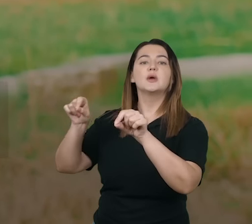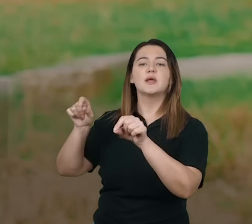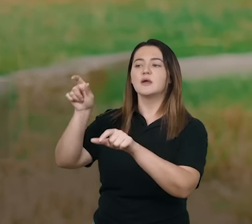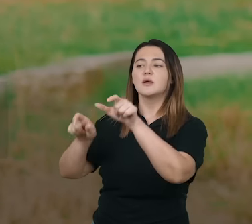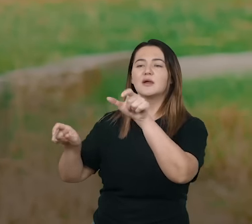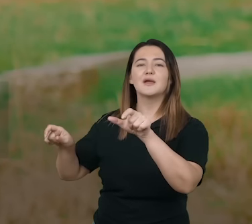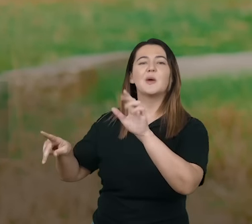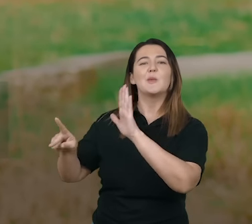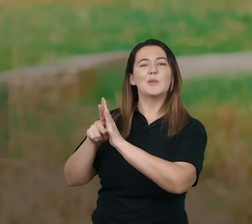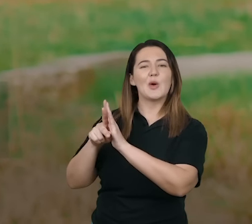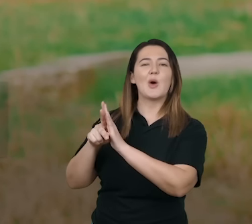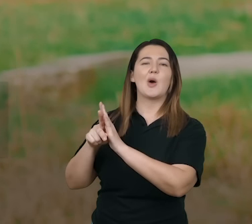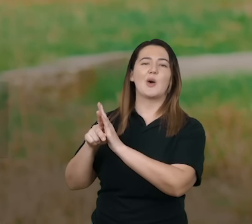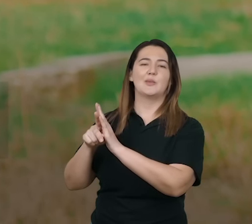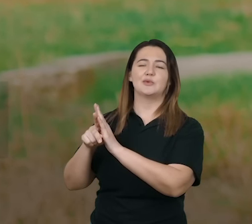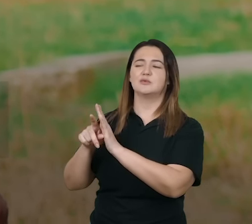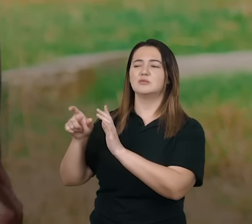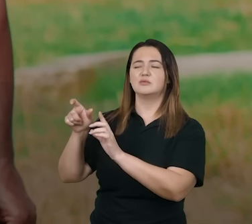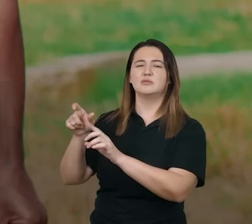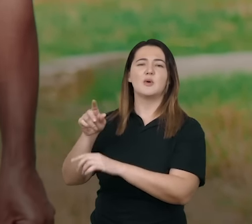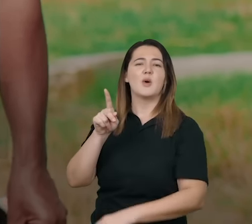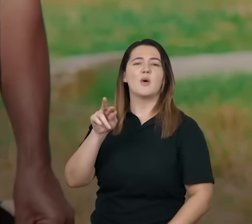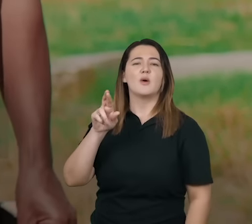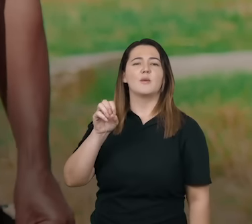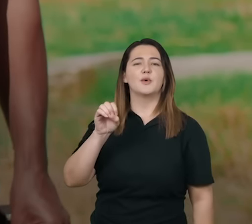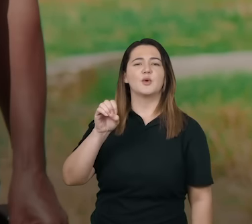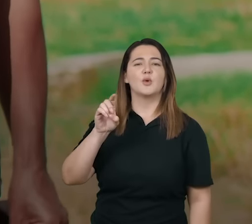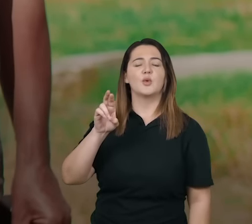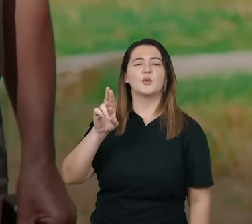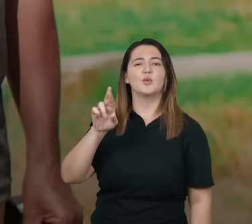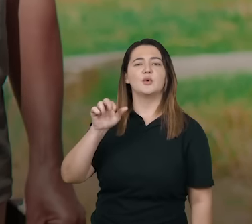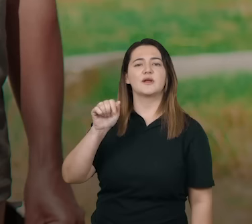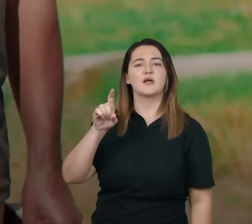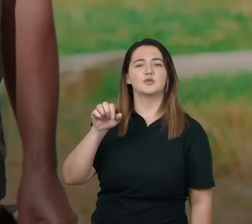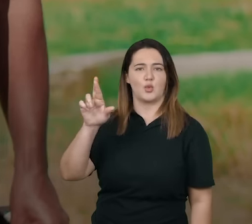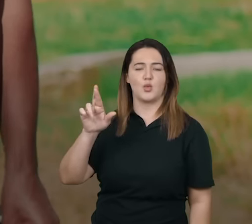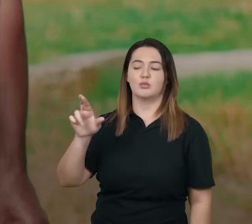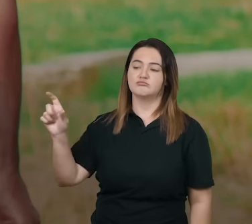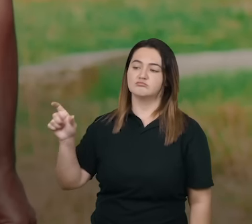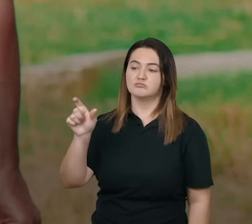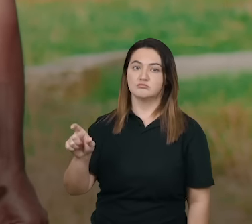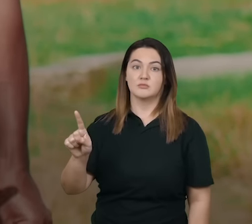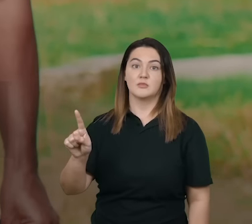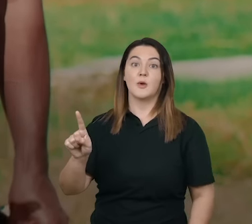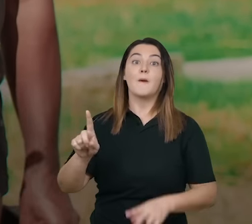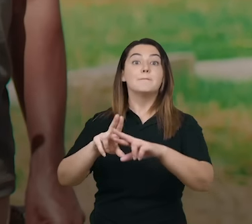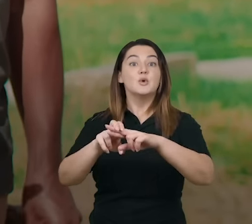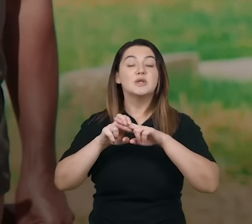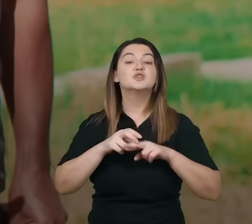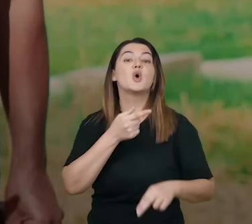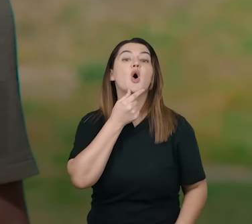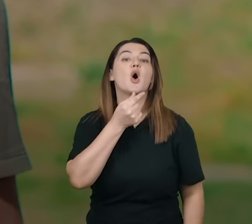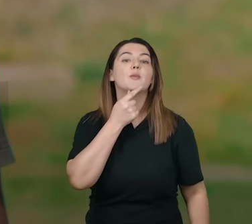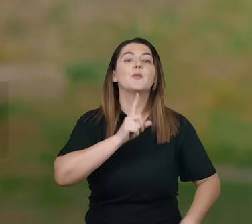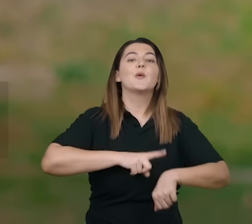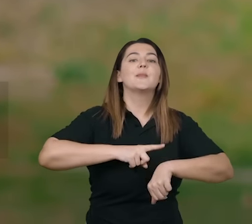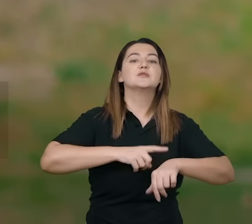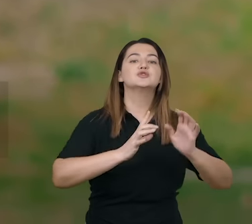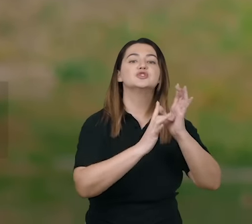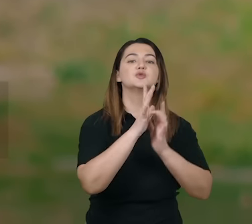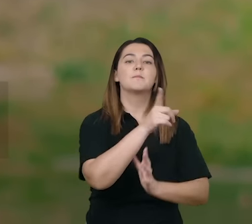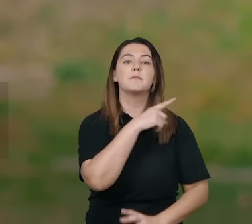romanos. É por isso que quando Jesus é crucificado, quem está ali para fazer o seu julgamento é Pôncio Pilatos. E o